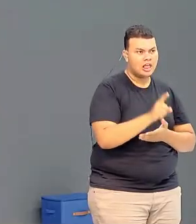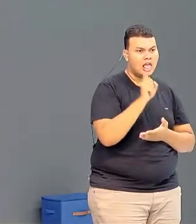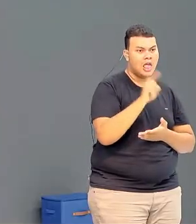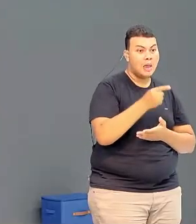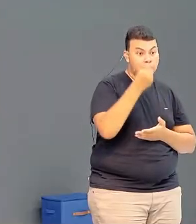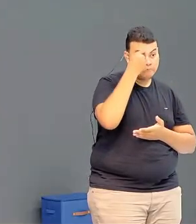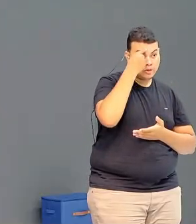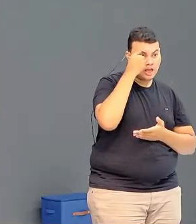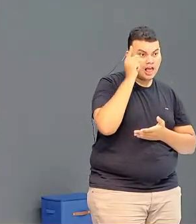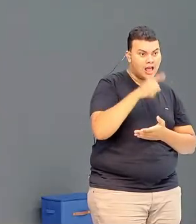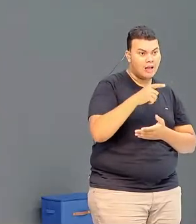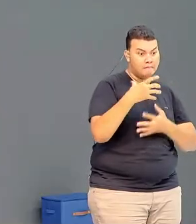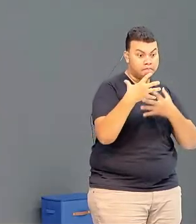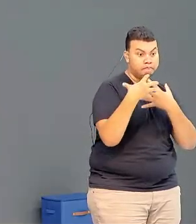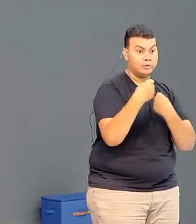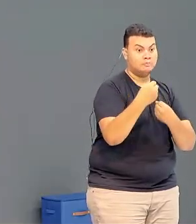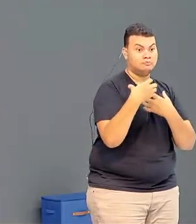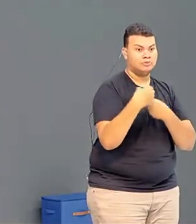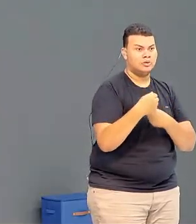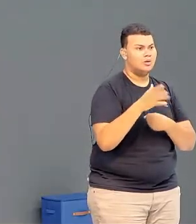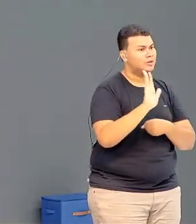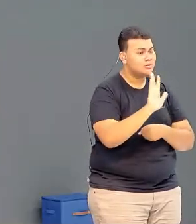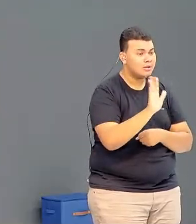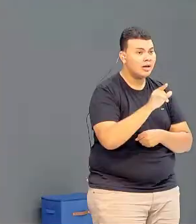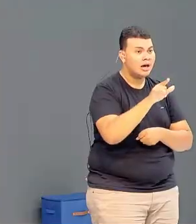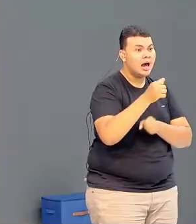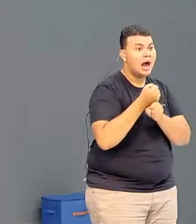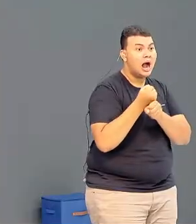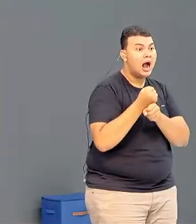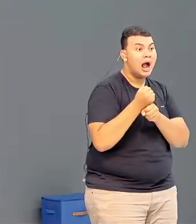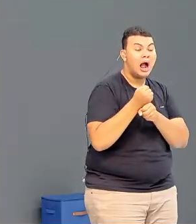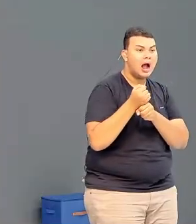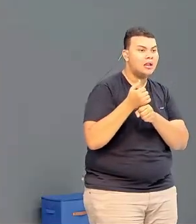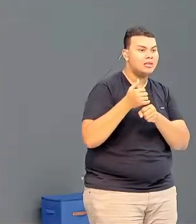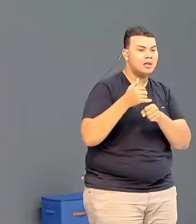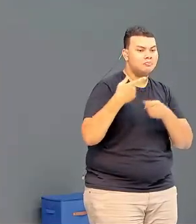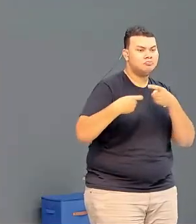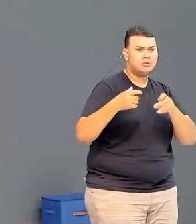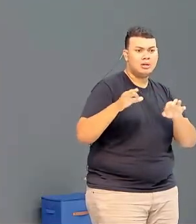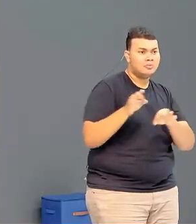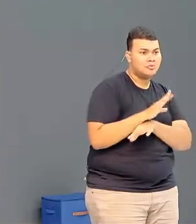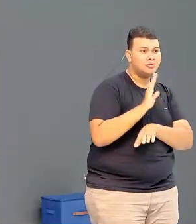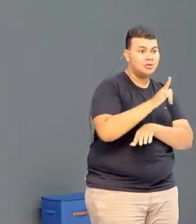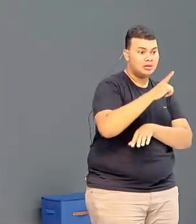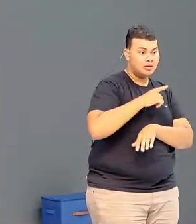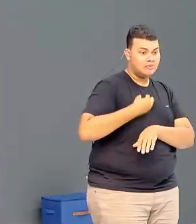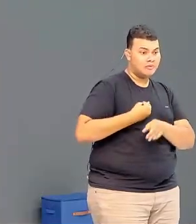espiões, para capturá-lo. Eles disseram: olha, a guerra já acabou, já tem mais de década, e você está aqui.